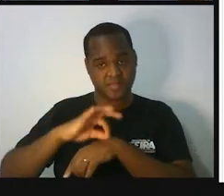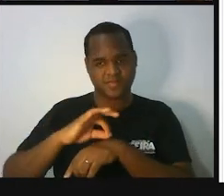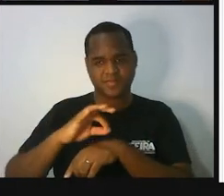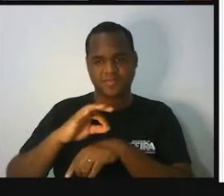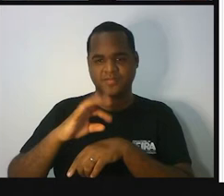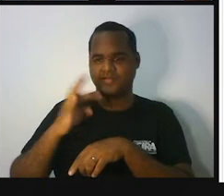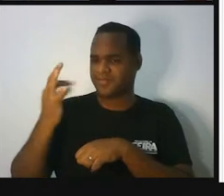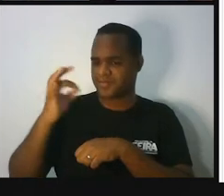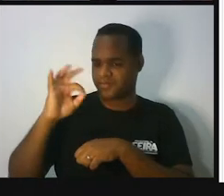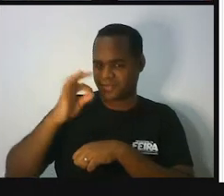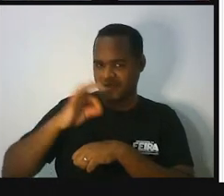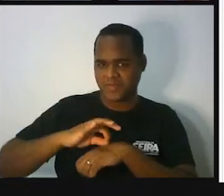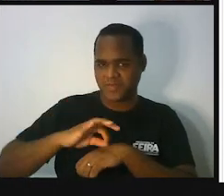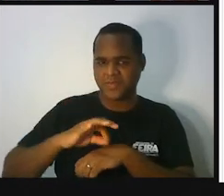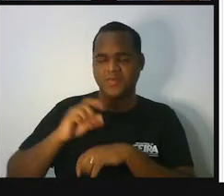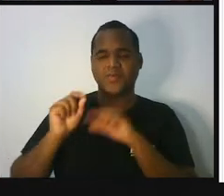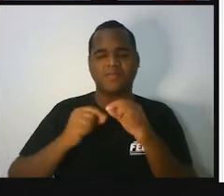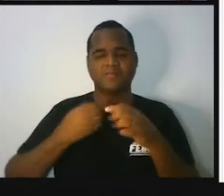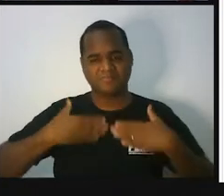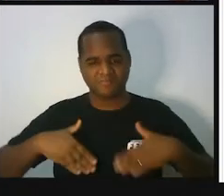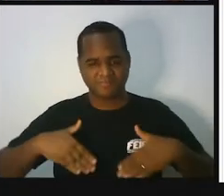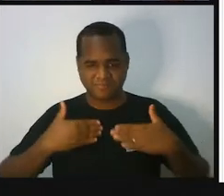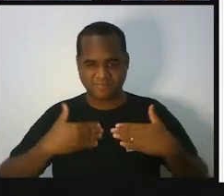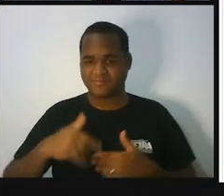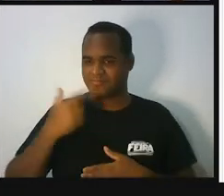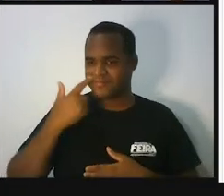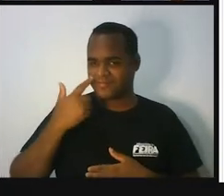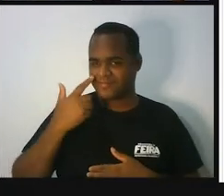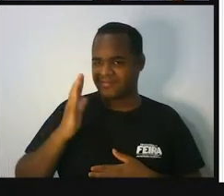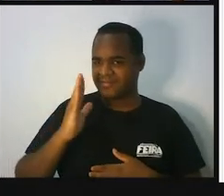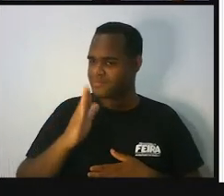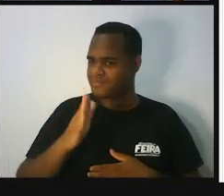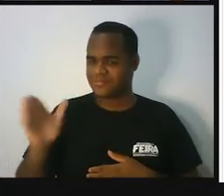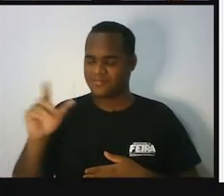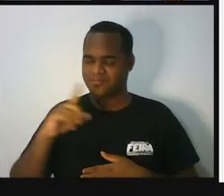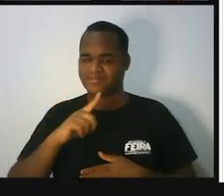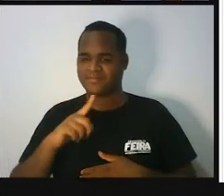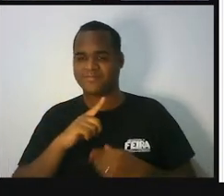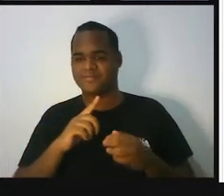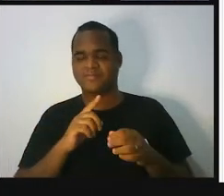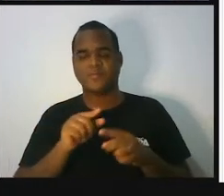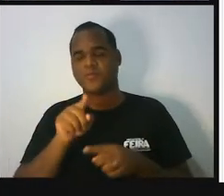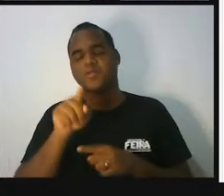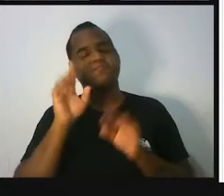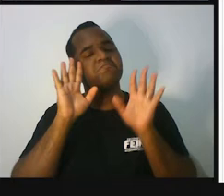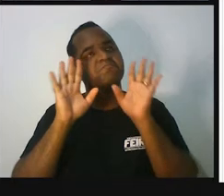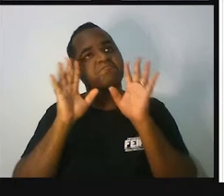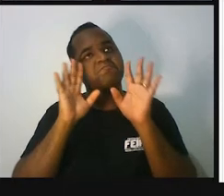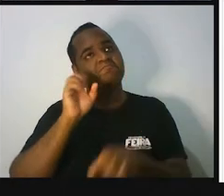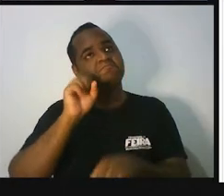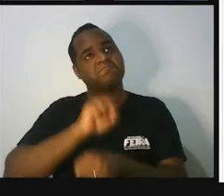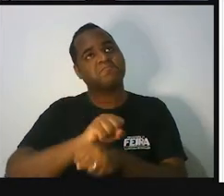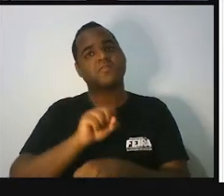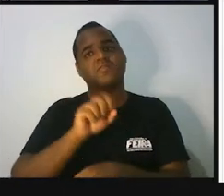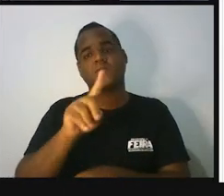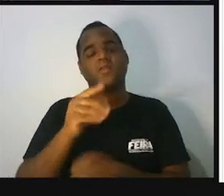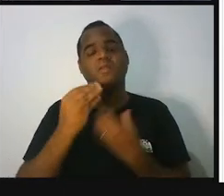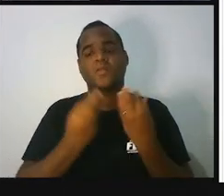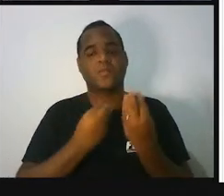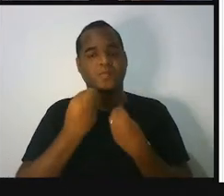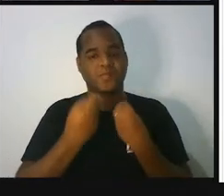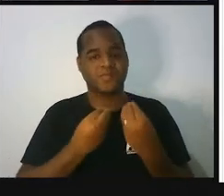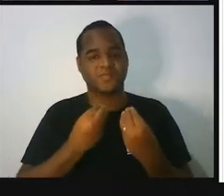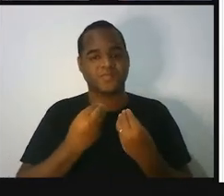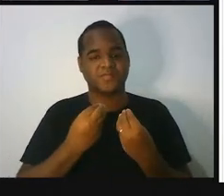Você já, aliás, vamos devagar, né? Você já parou para ter aí